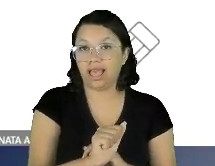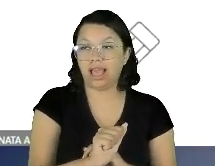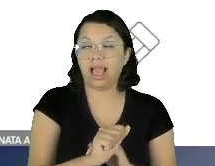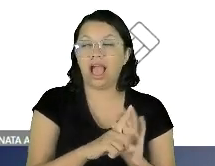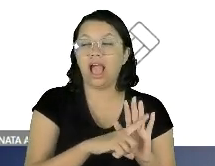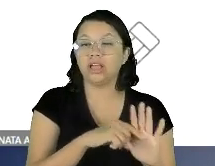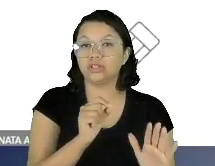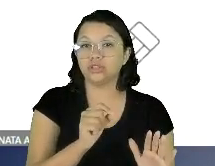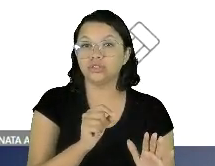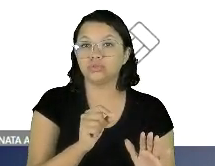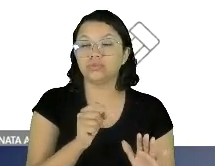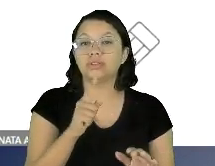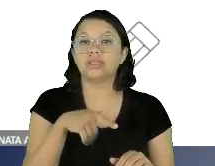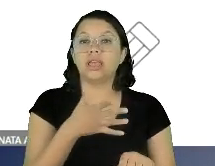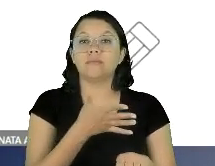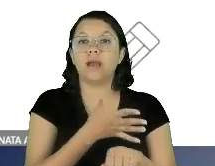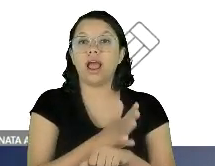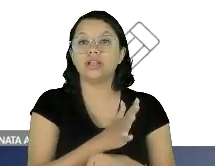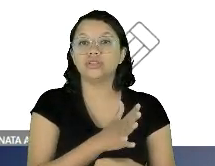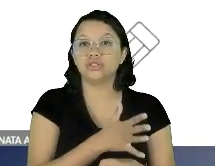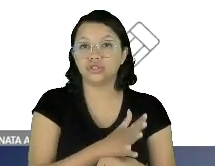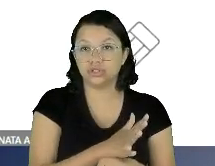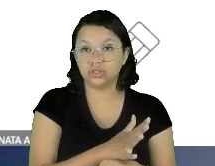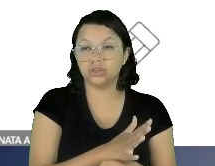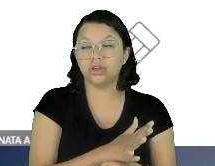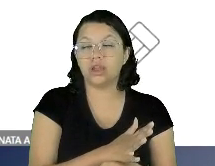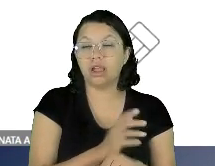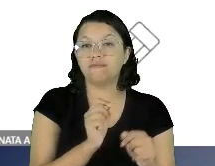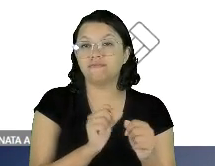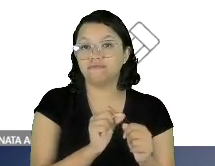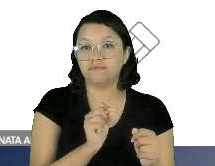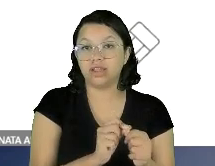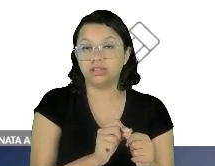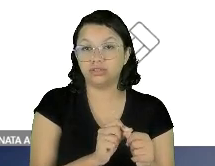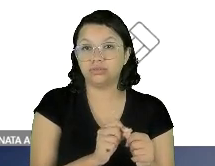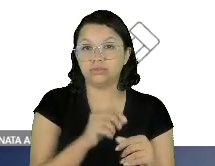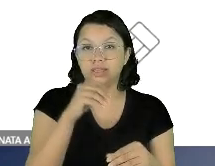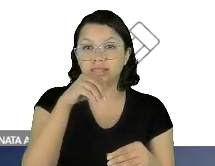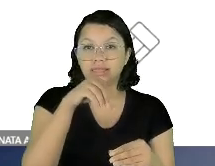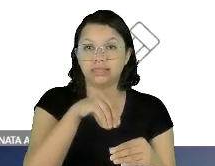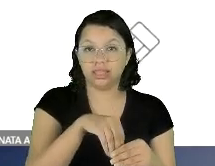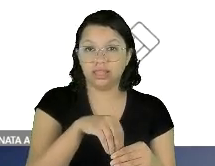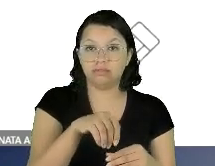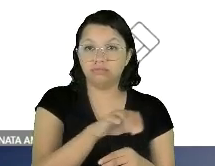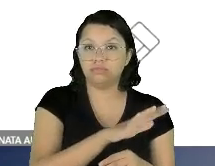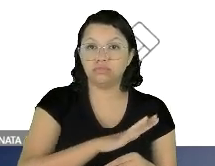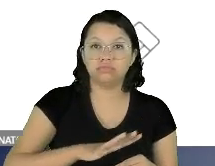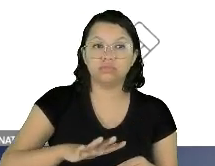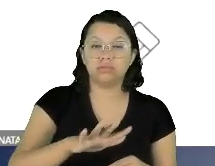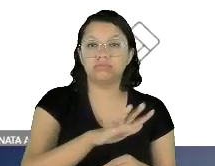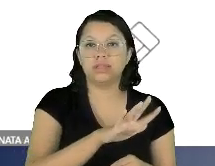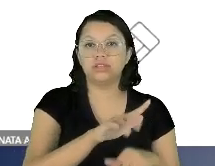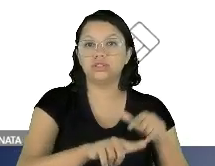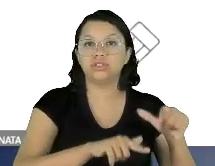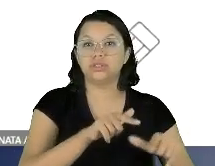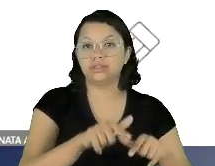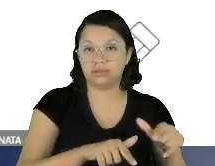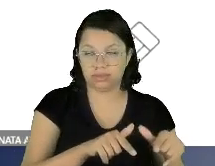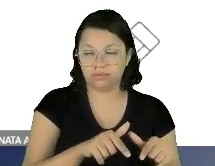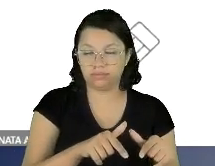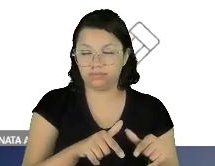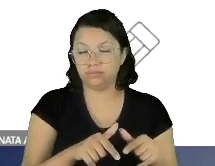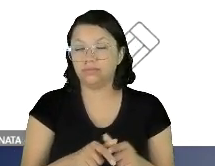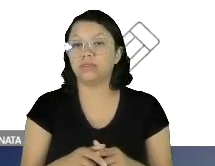e que é praticado necessariamente dentro de um ambiente de trabalho. Com a chegada